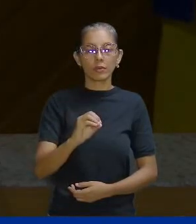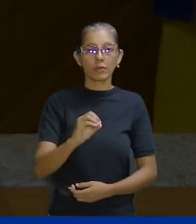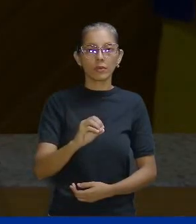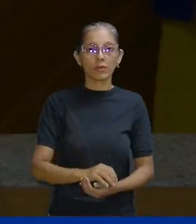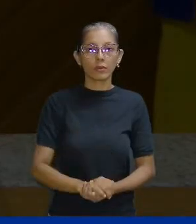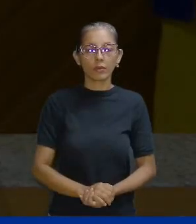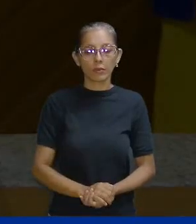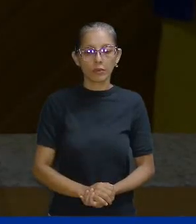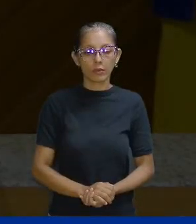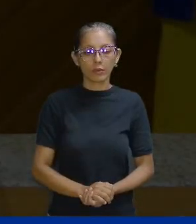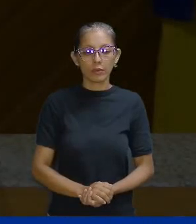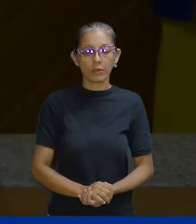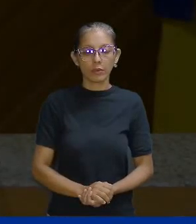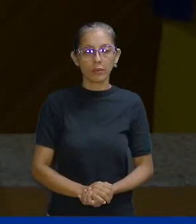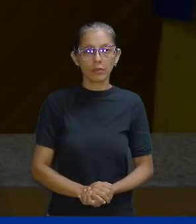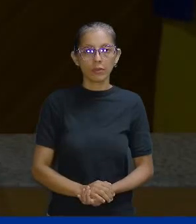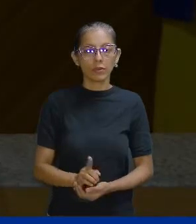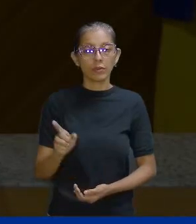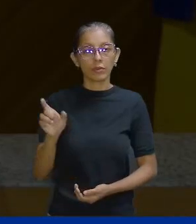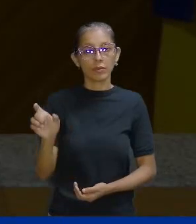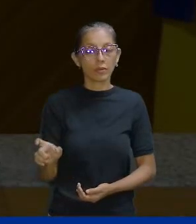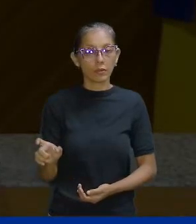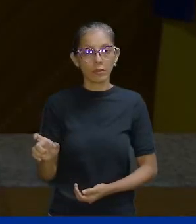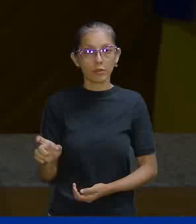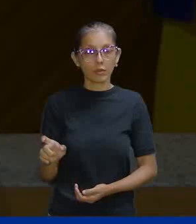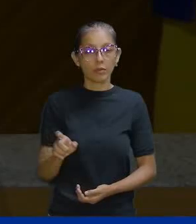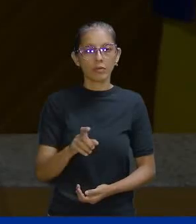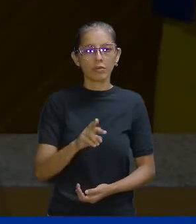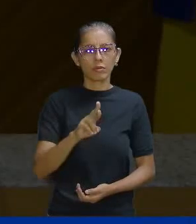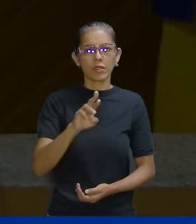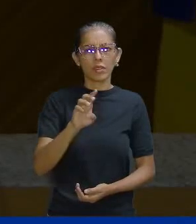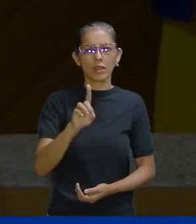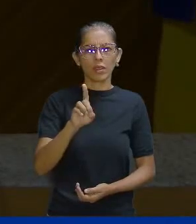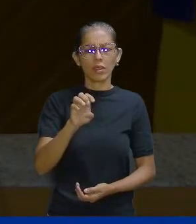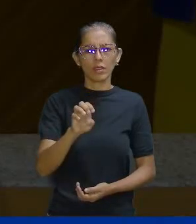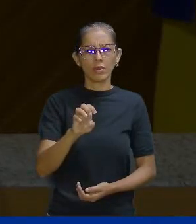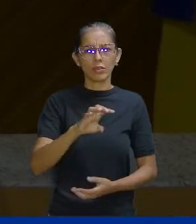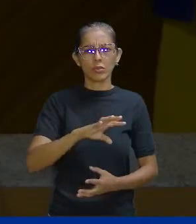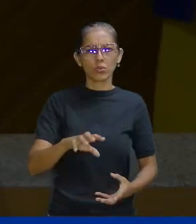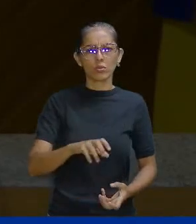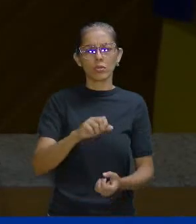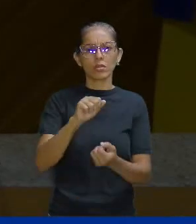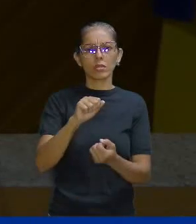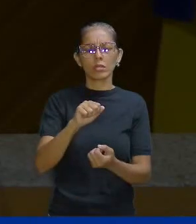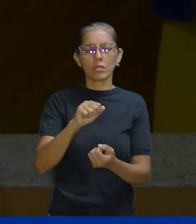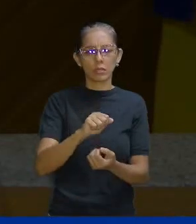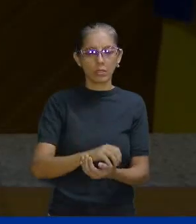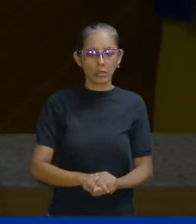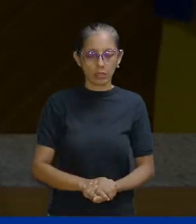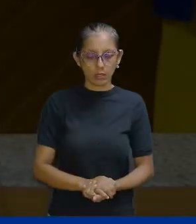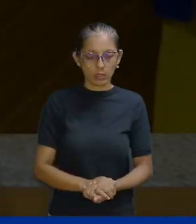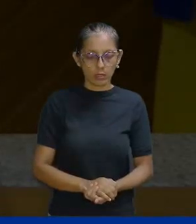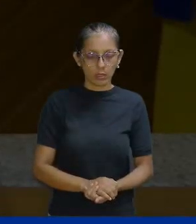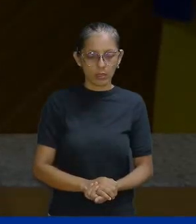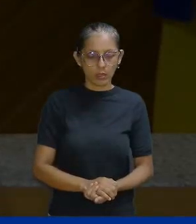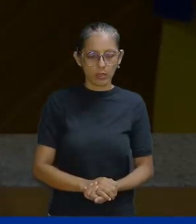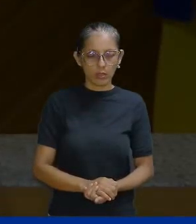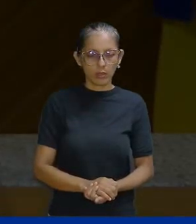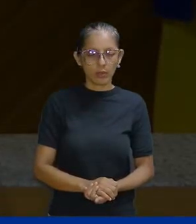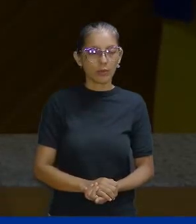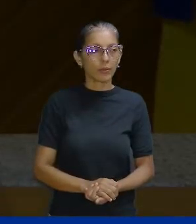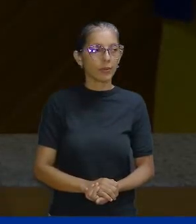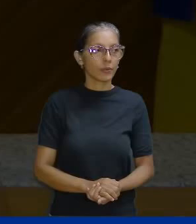Rede Sustentabilidade. Advogada Flávia Calado Beira.